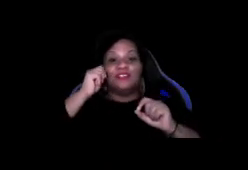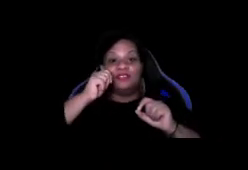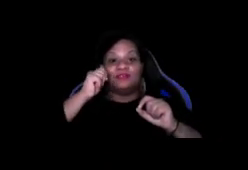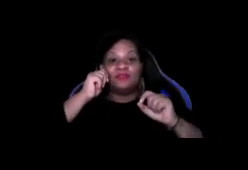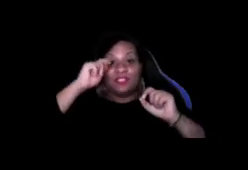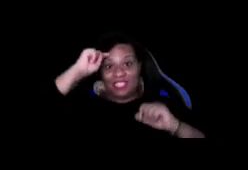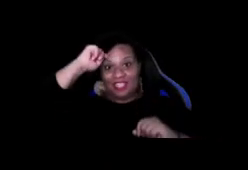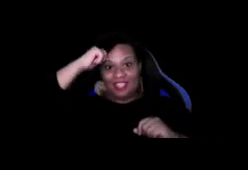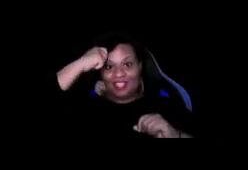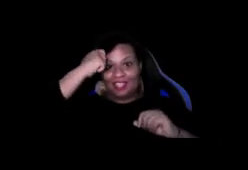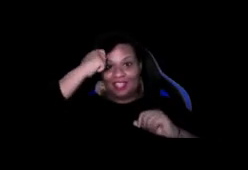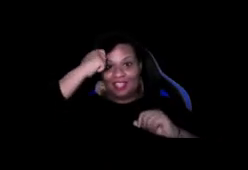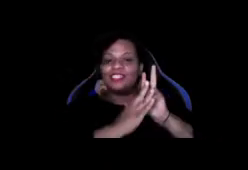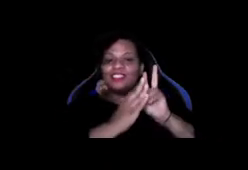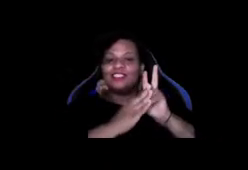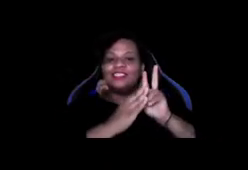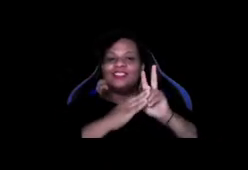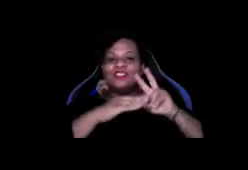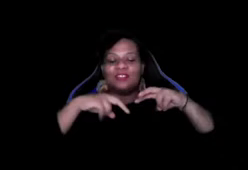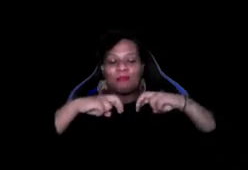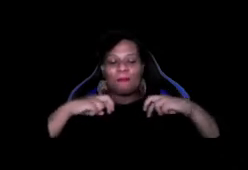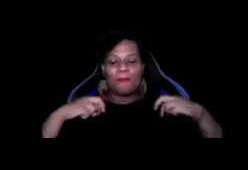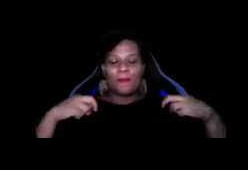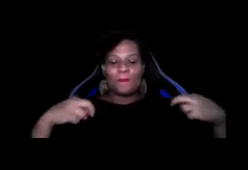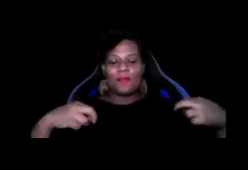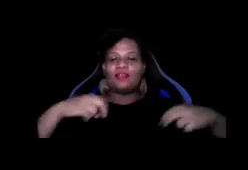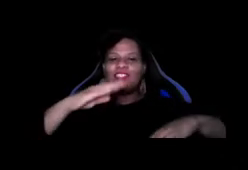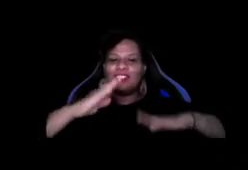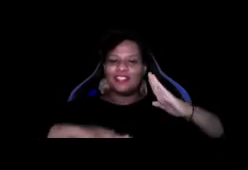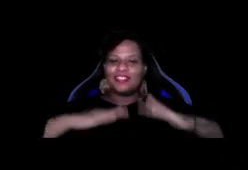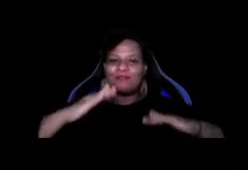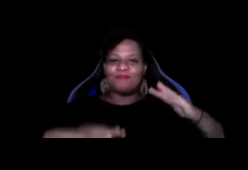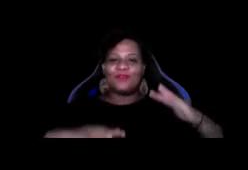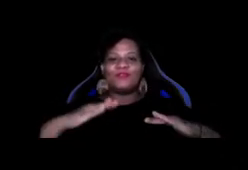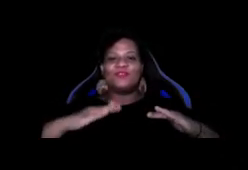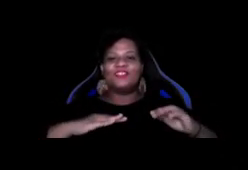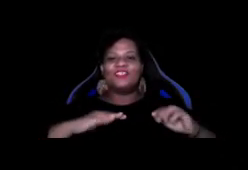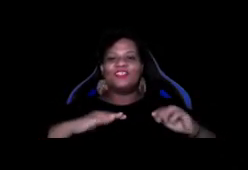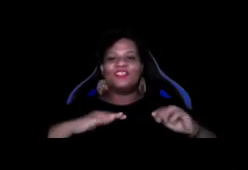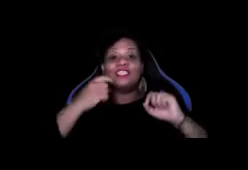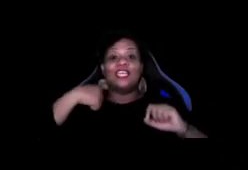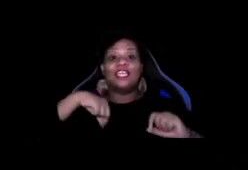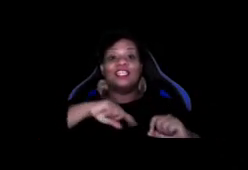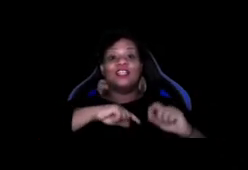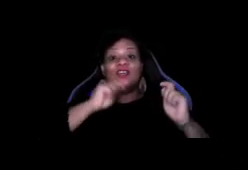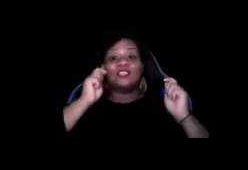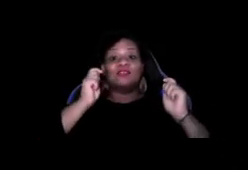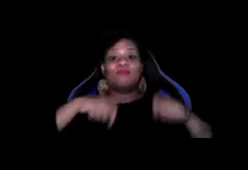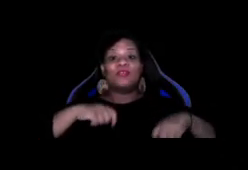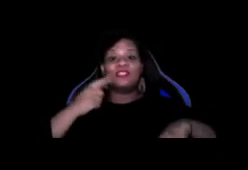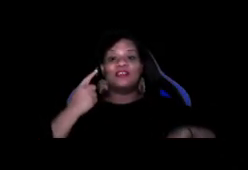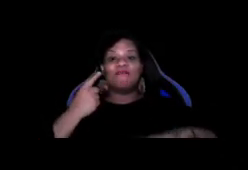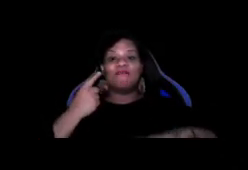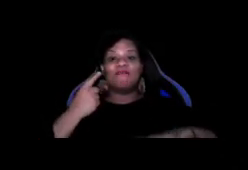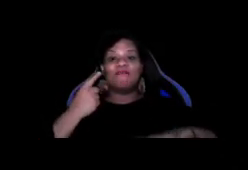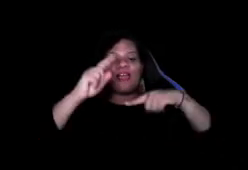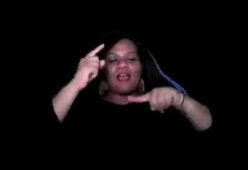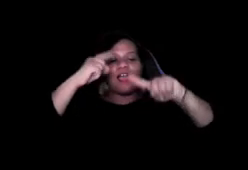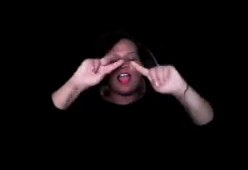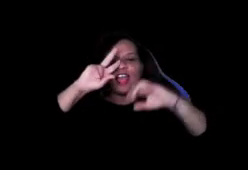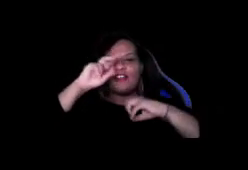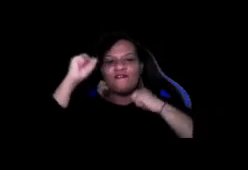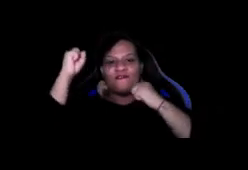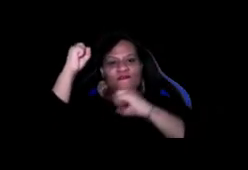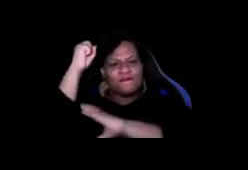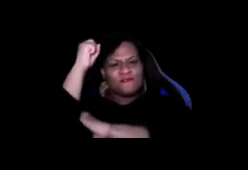indígenas em torno dos tambores, a fim de que a gente possa cada vez mais se fortalecer nessa rede, né? Difundir cada